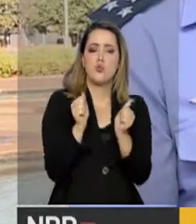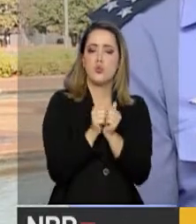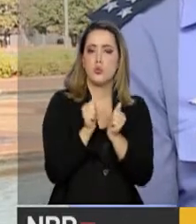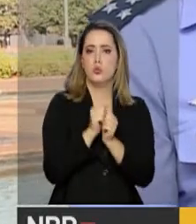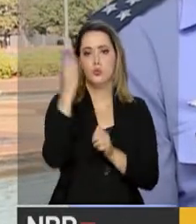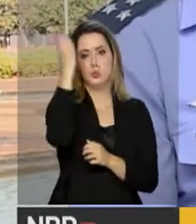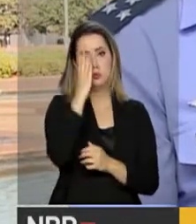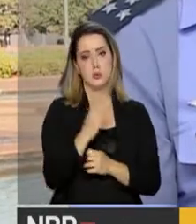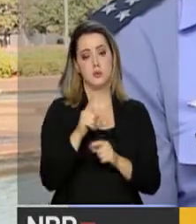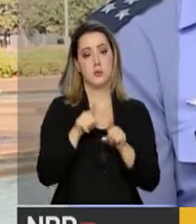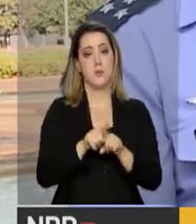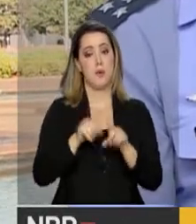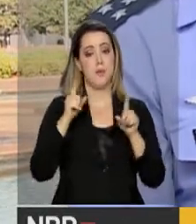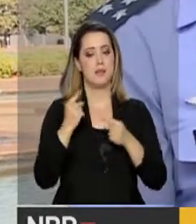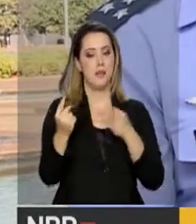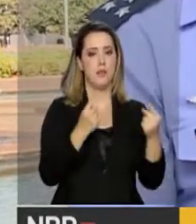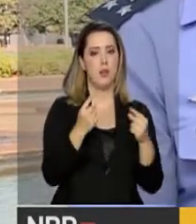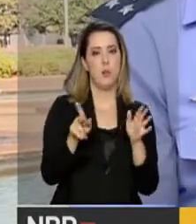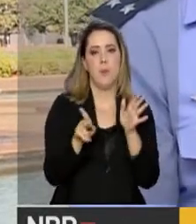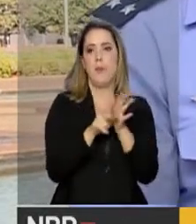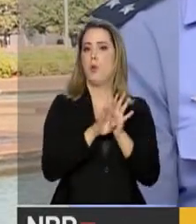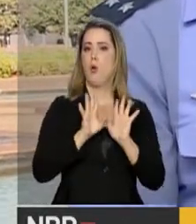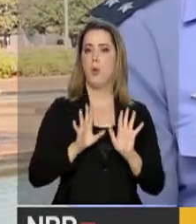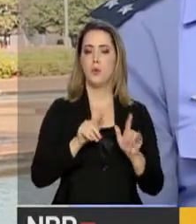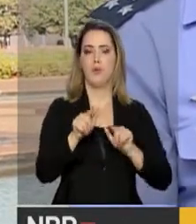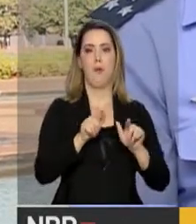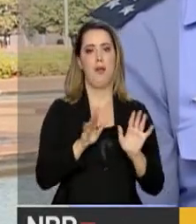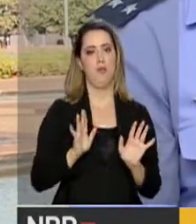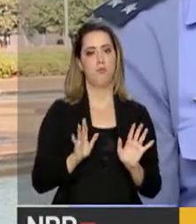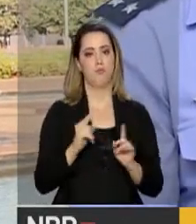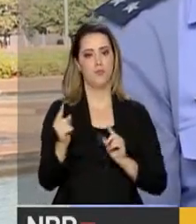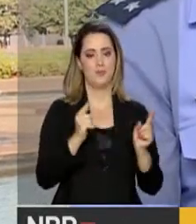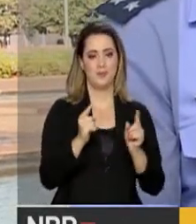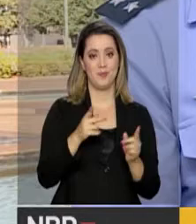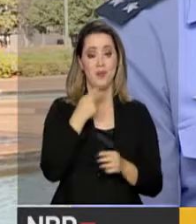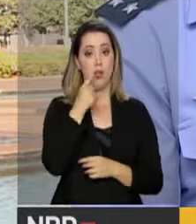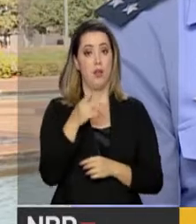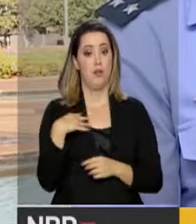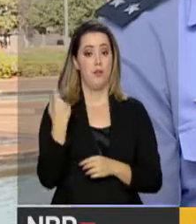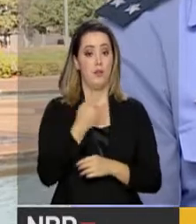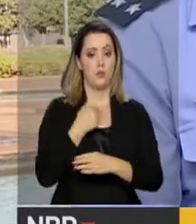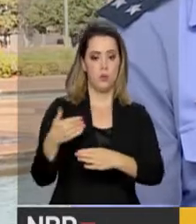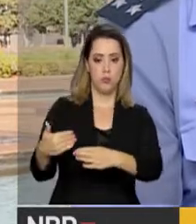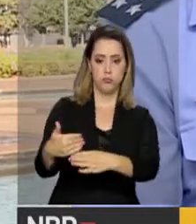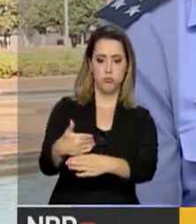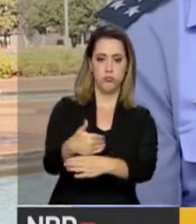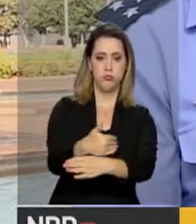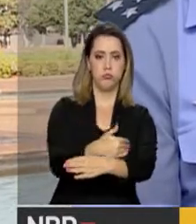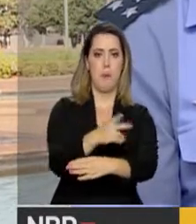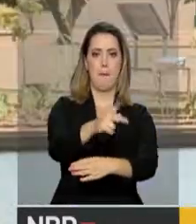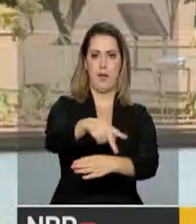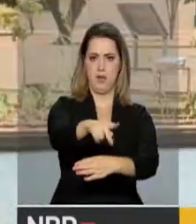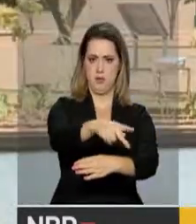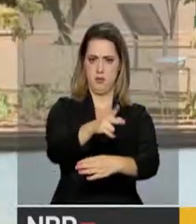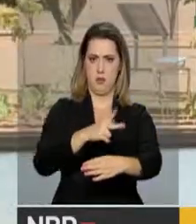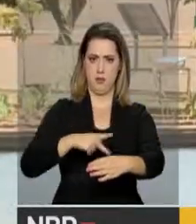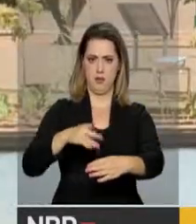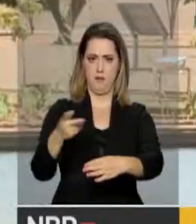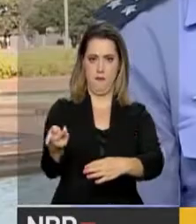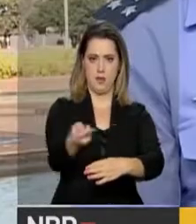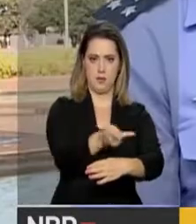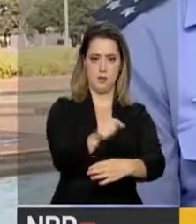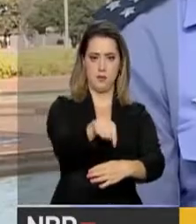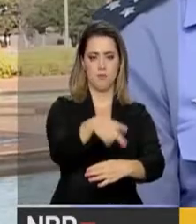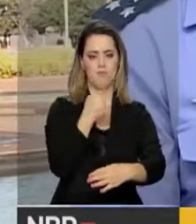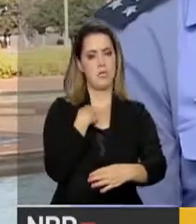forças têm as suas atuações. Falar das nossas fronteiras, nesses números que você acabou de citar, realmente é uma